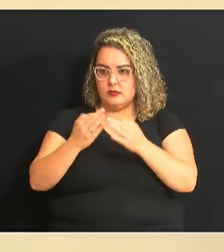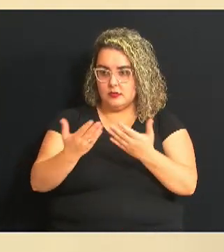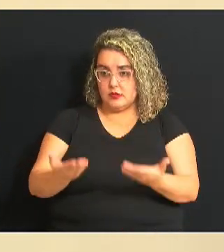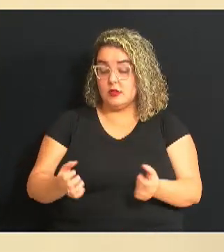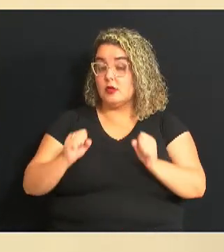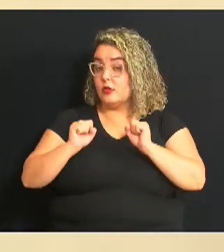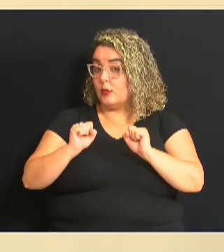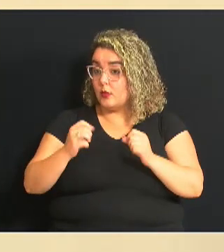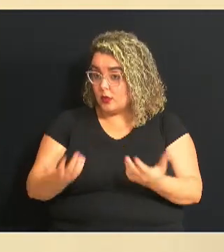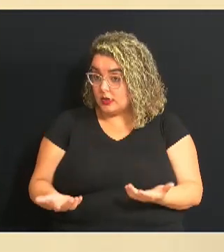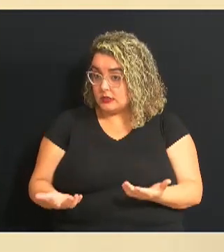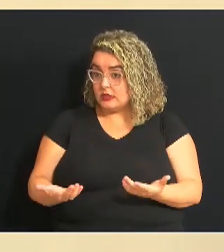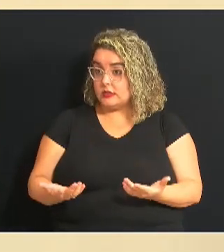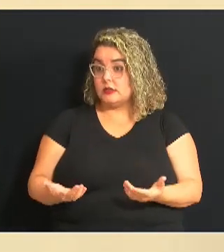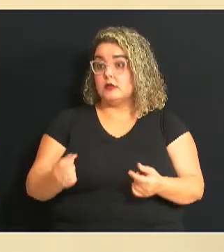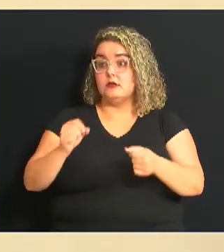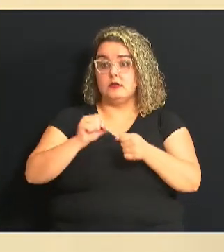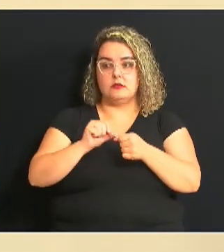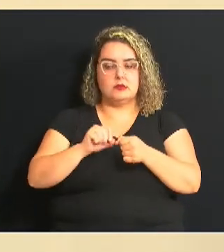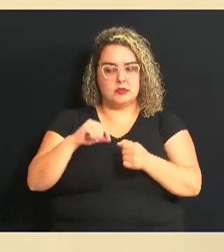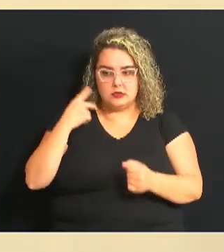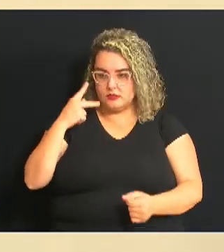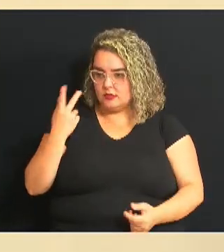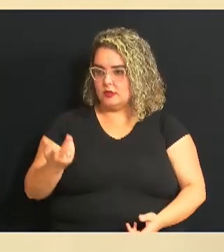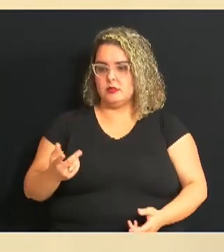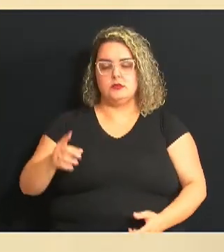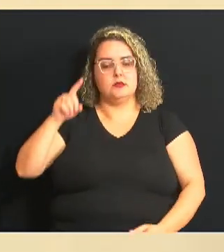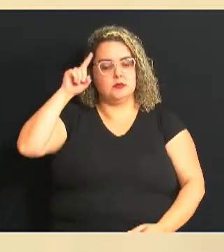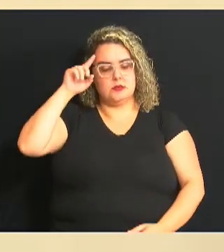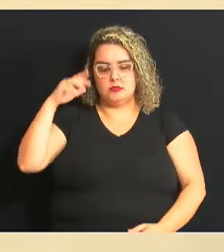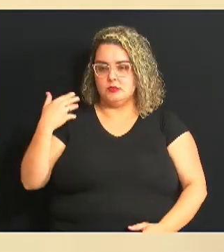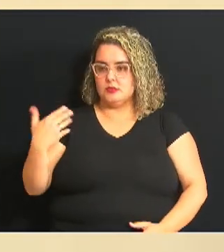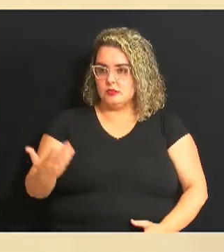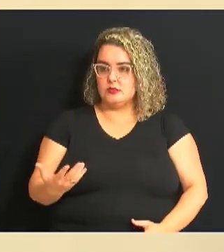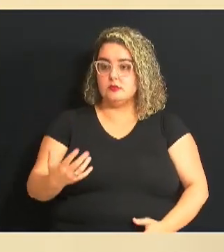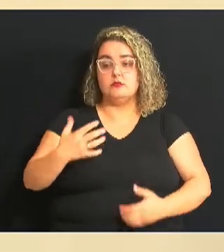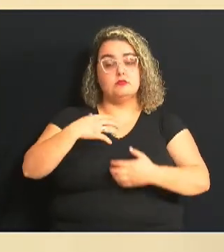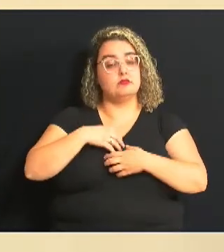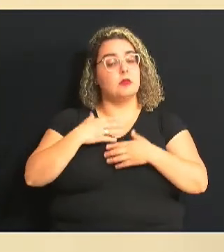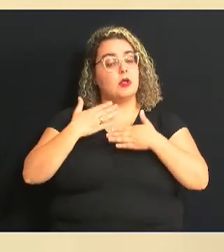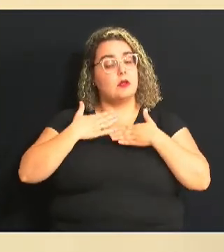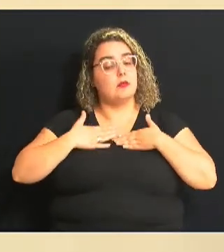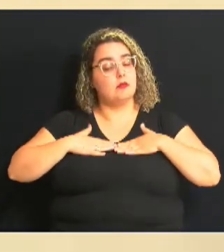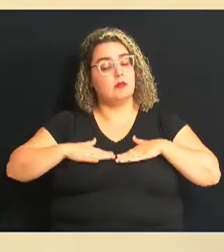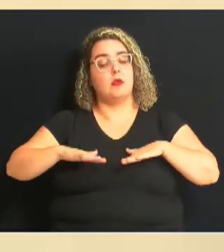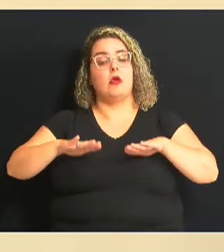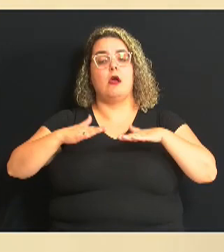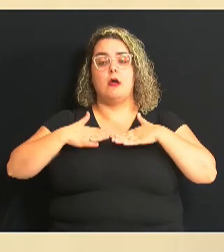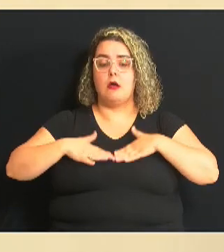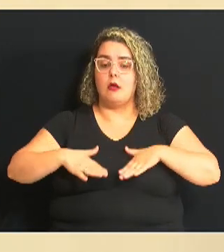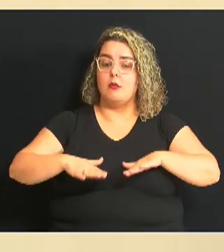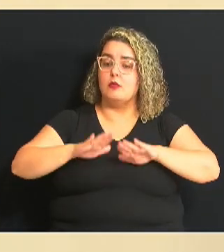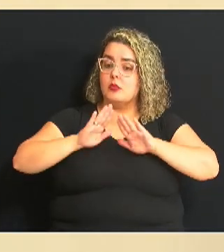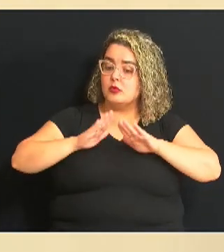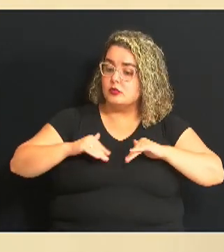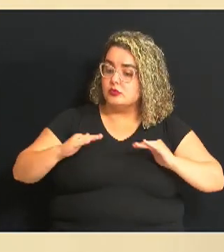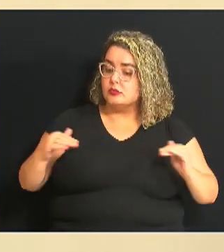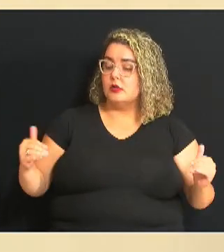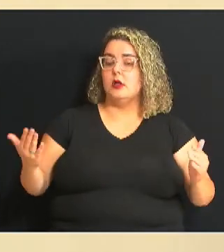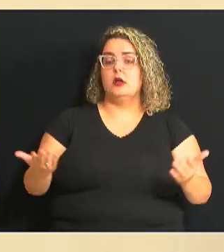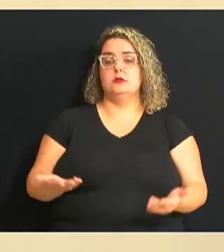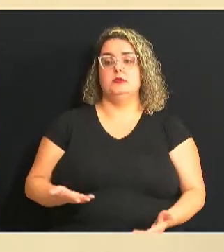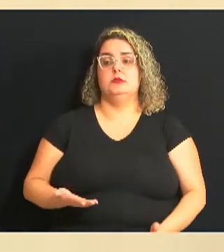possa fazer a nossa política que a gente faz no dia a dia, mas de forma muito tranquila, né? Deixando com que as opiniões possam